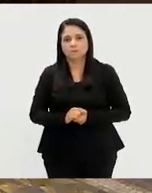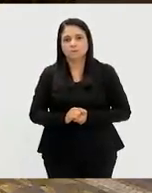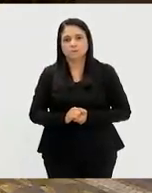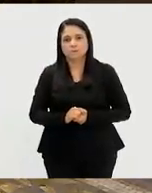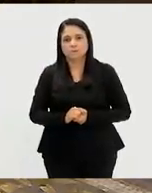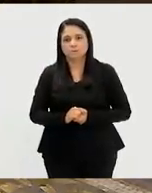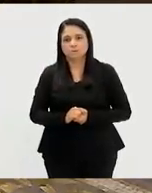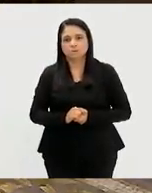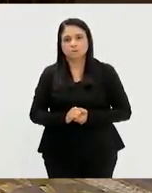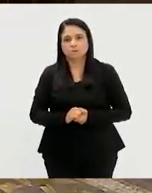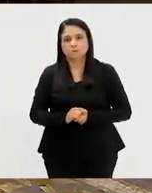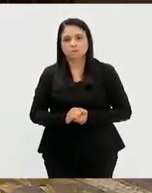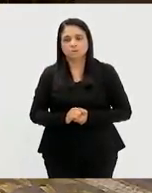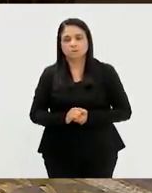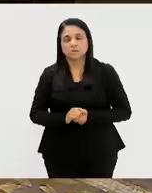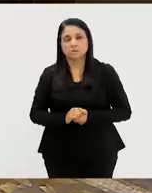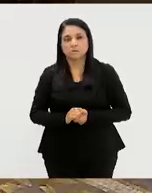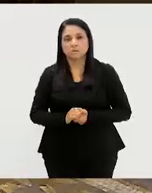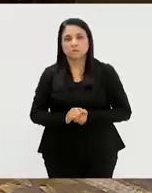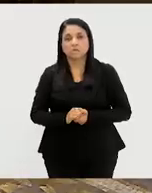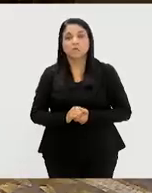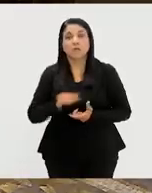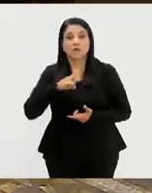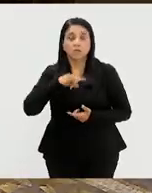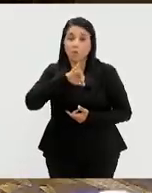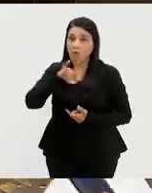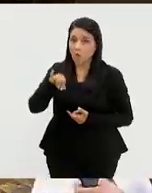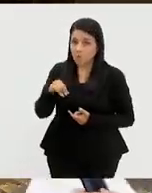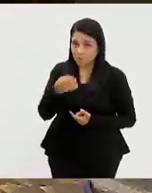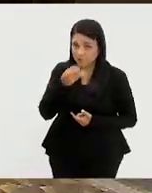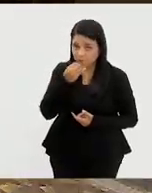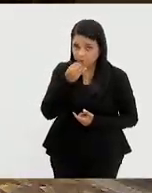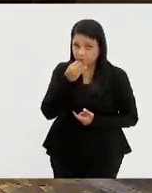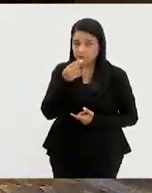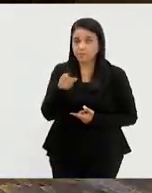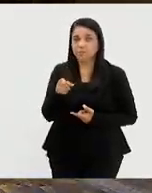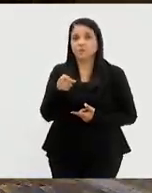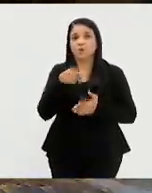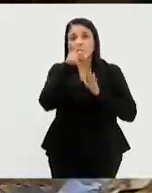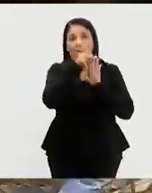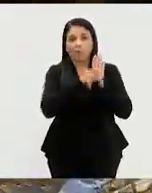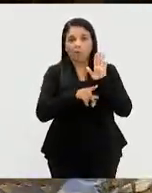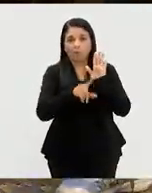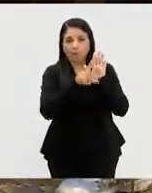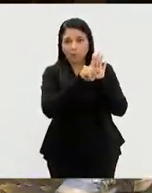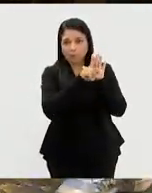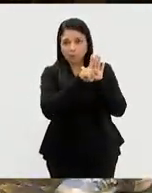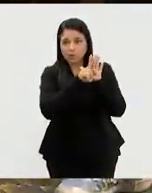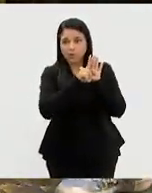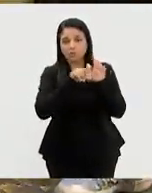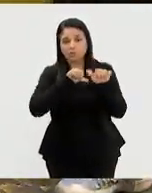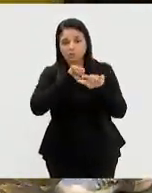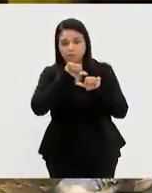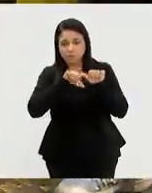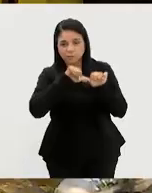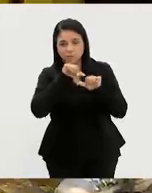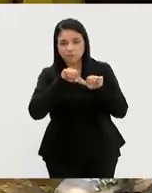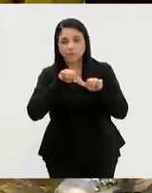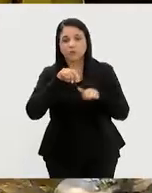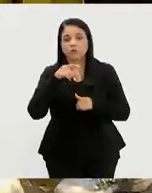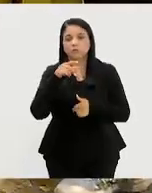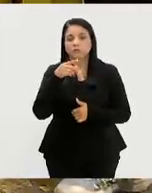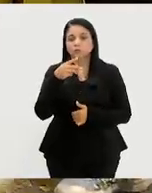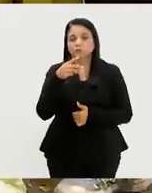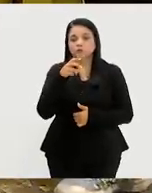é Além disso Aproveitei uma carona porque o projeto que senhor tá modificando é o 3852